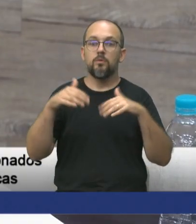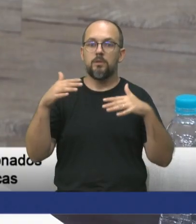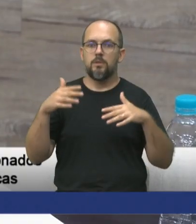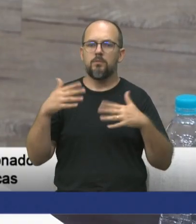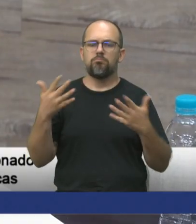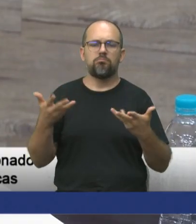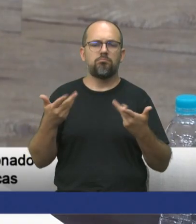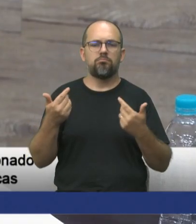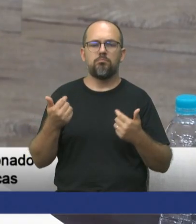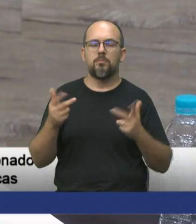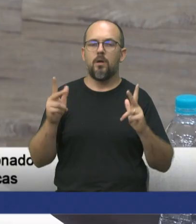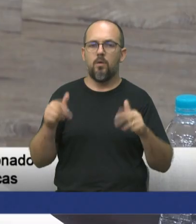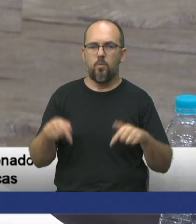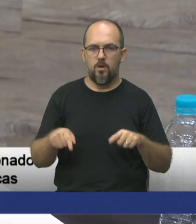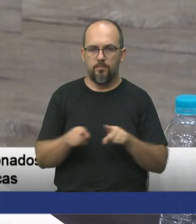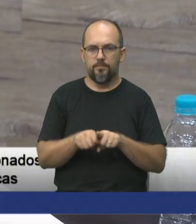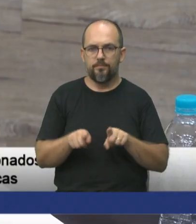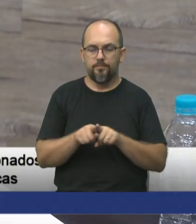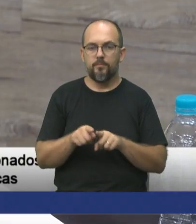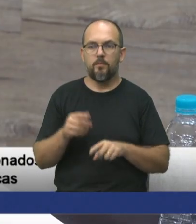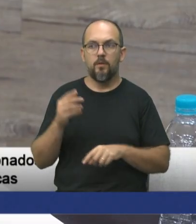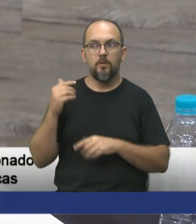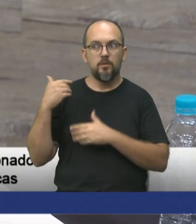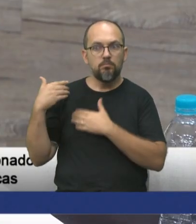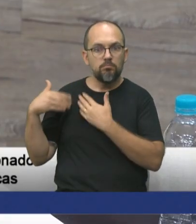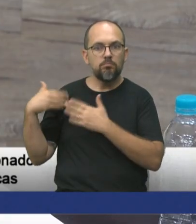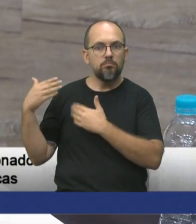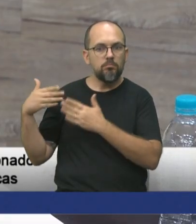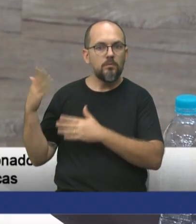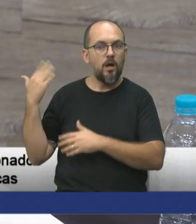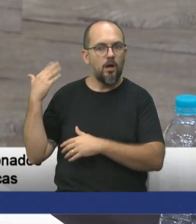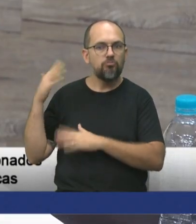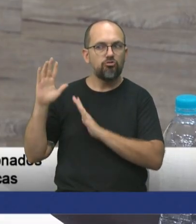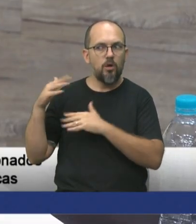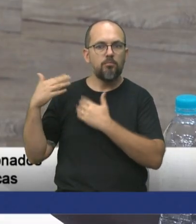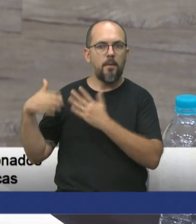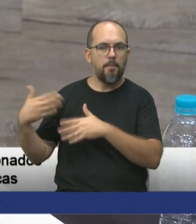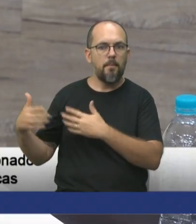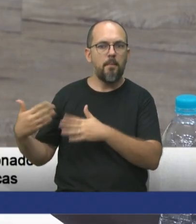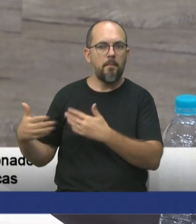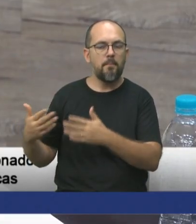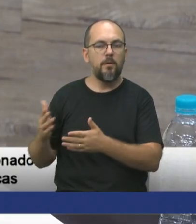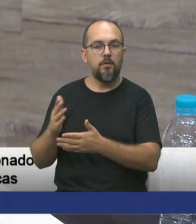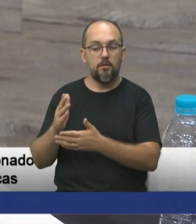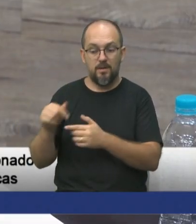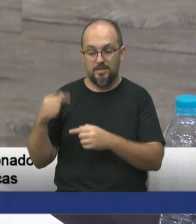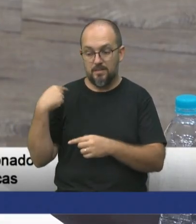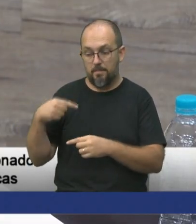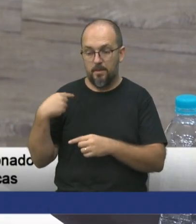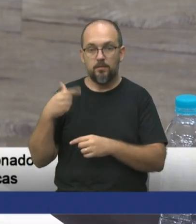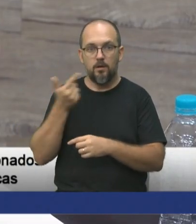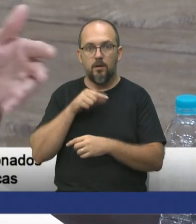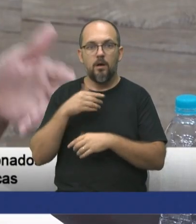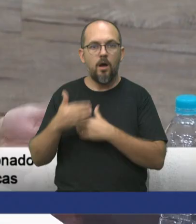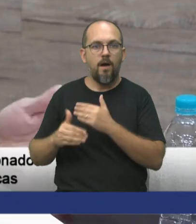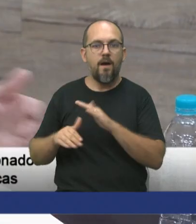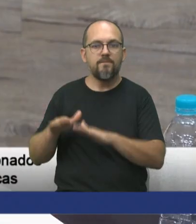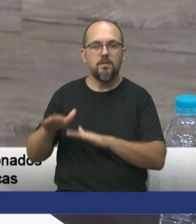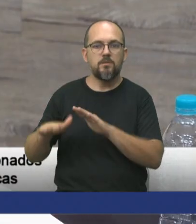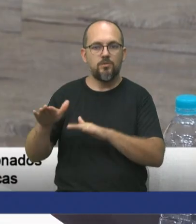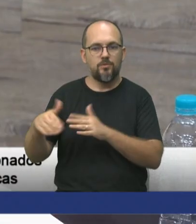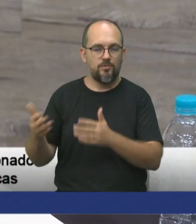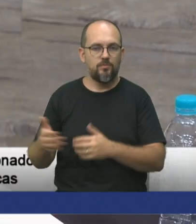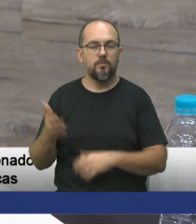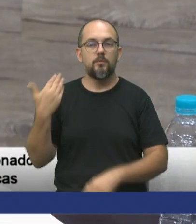aqui também. Parte dela já houve avanço nessa semana, né? Então, falamos na